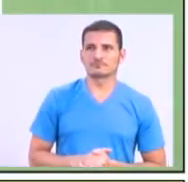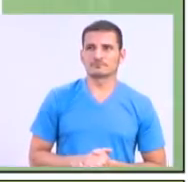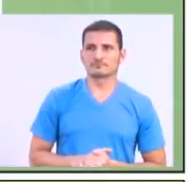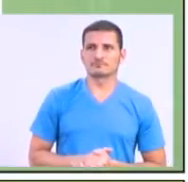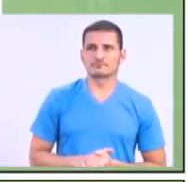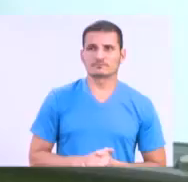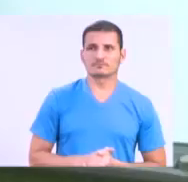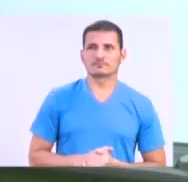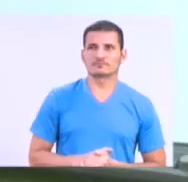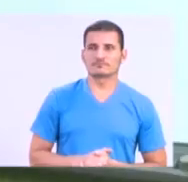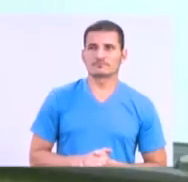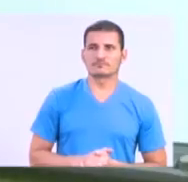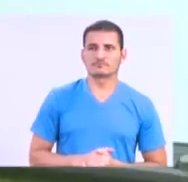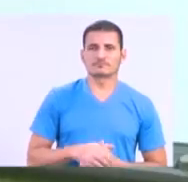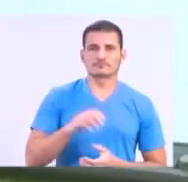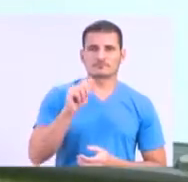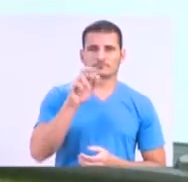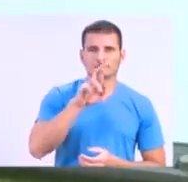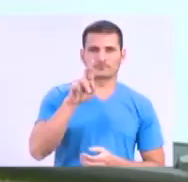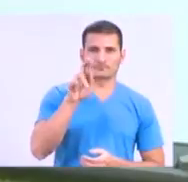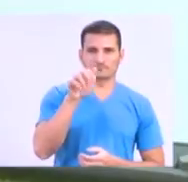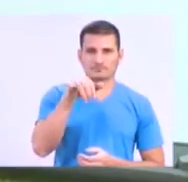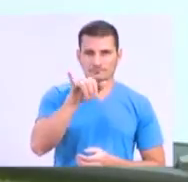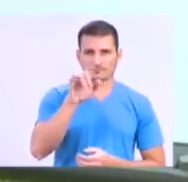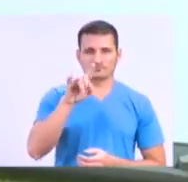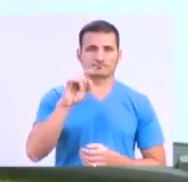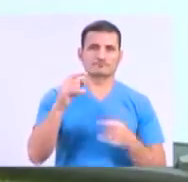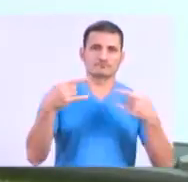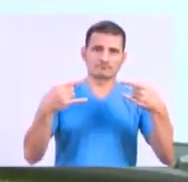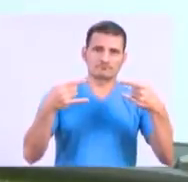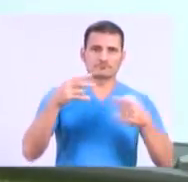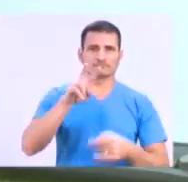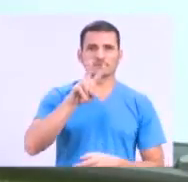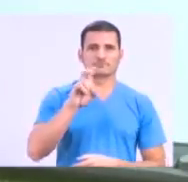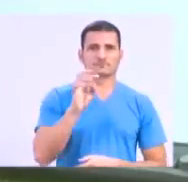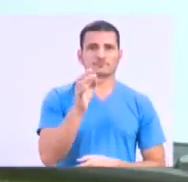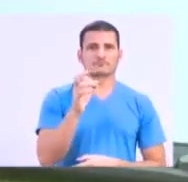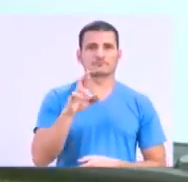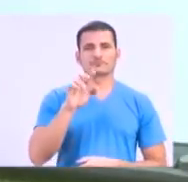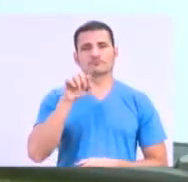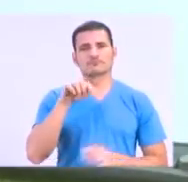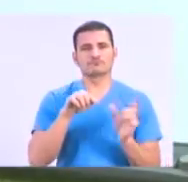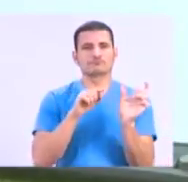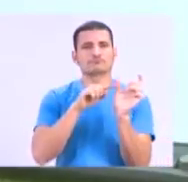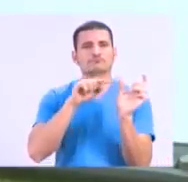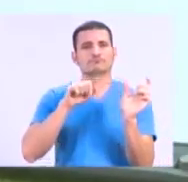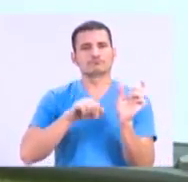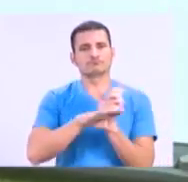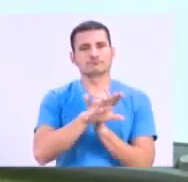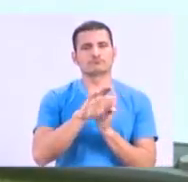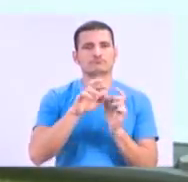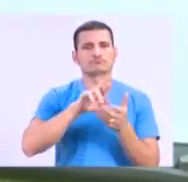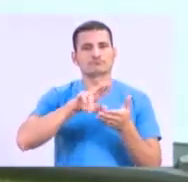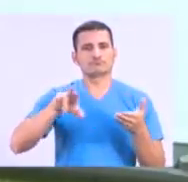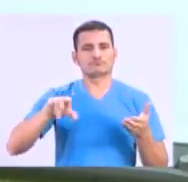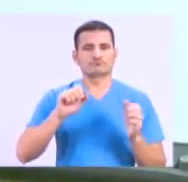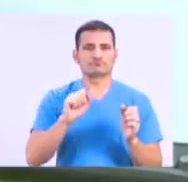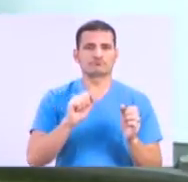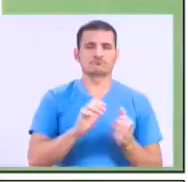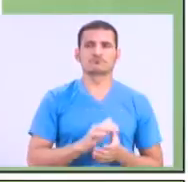certo? Array nada mais são do que vetores. São variáveis em que podemos armazenar vários valores dentro de uma única